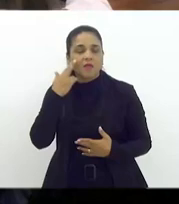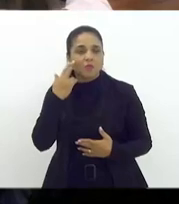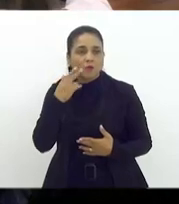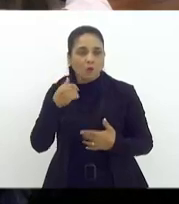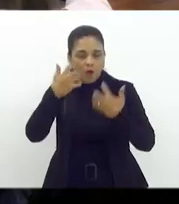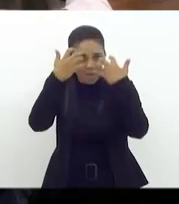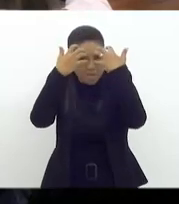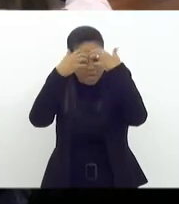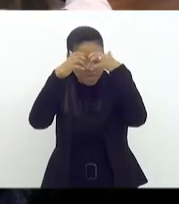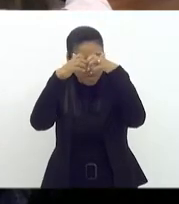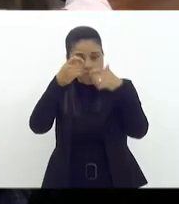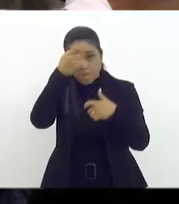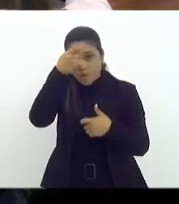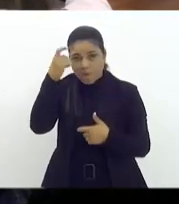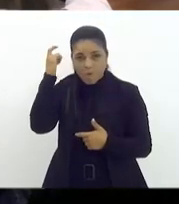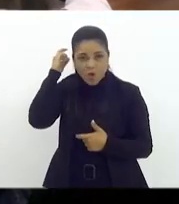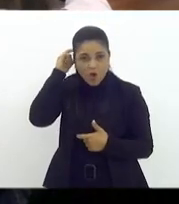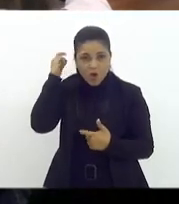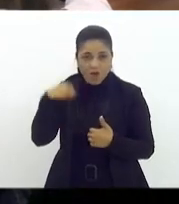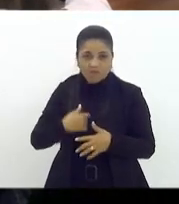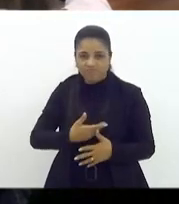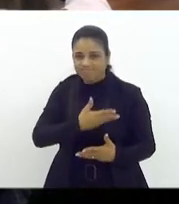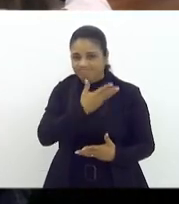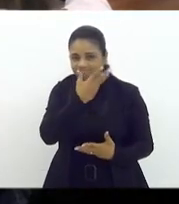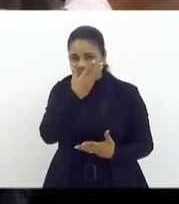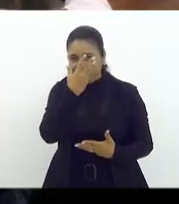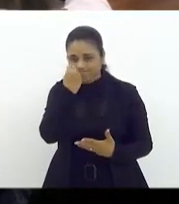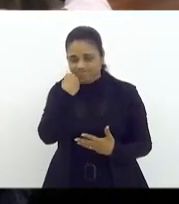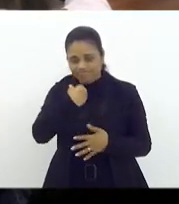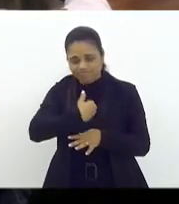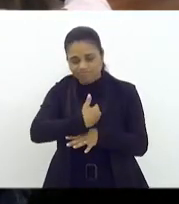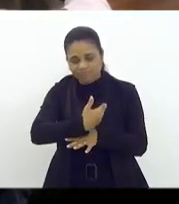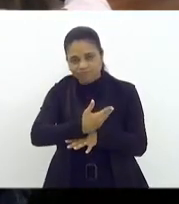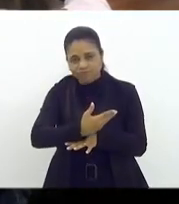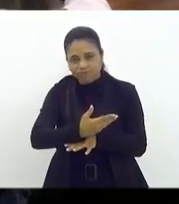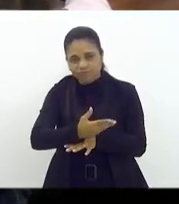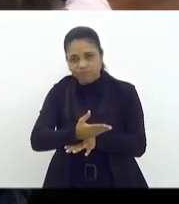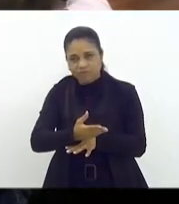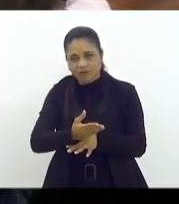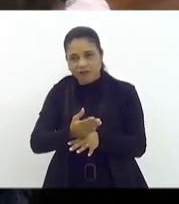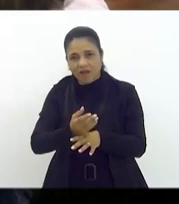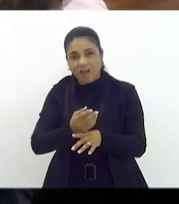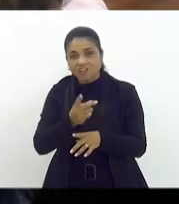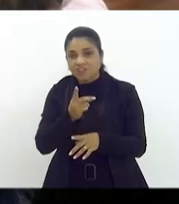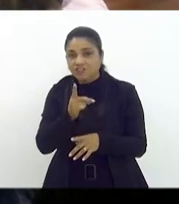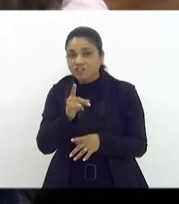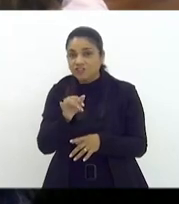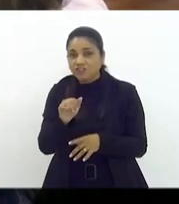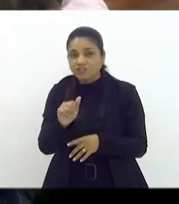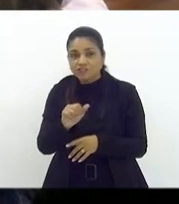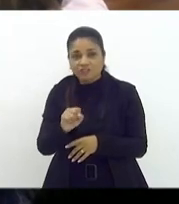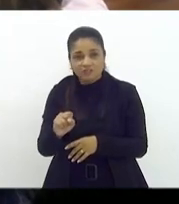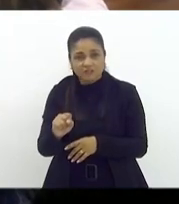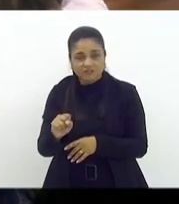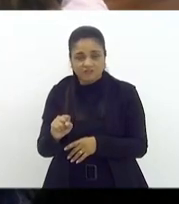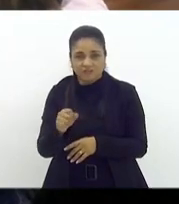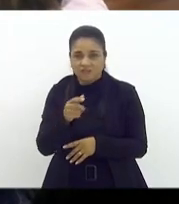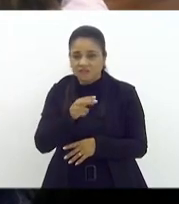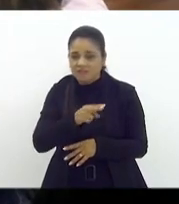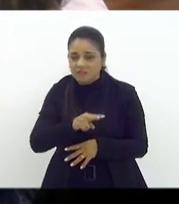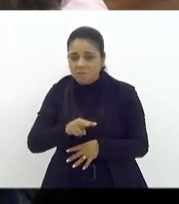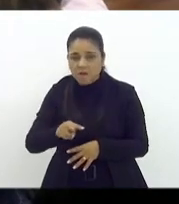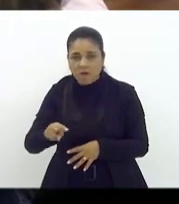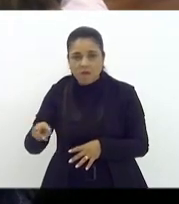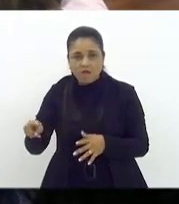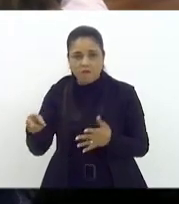funciona mesmo e não estamos falando de anos dias e semana já são suficientes para